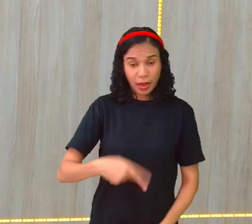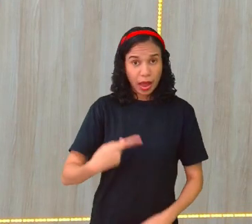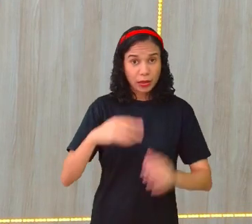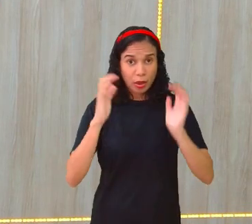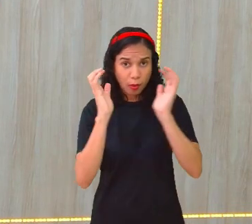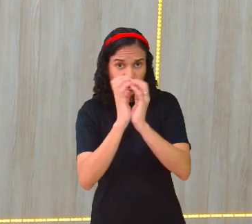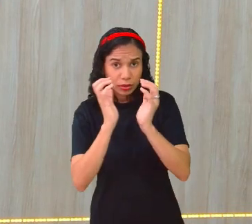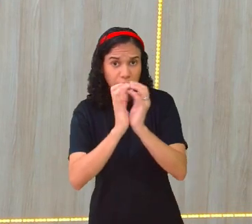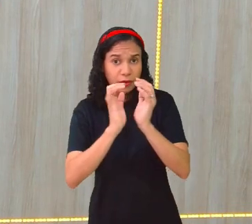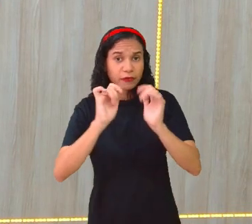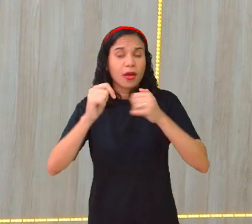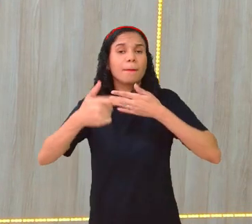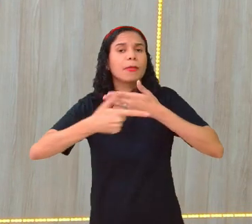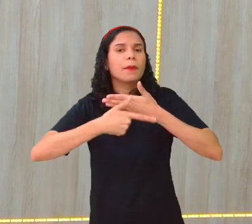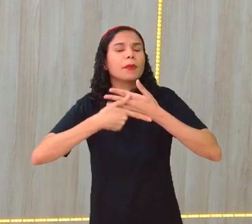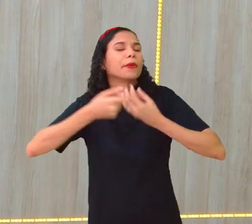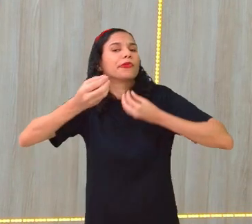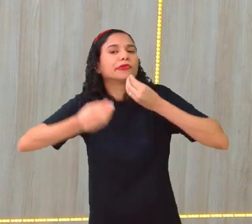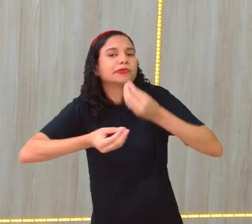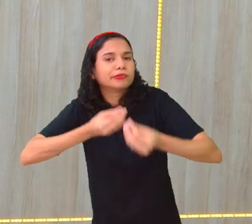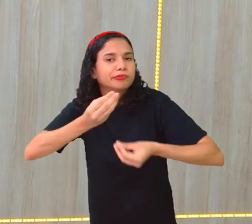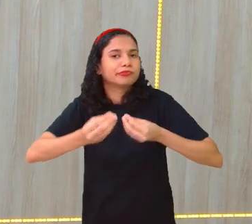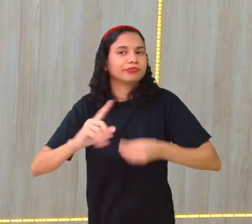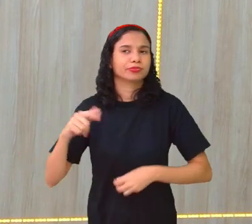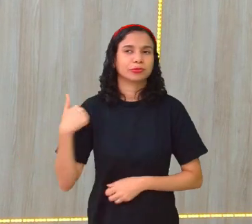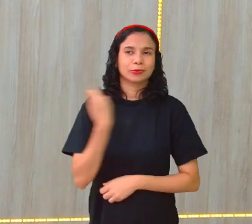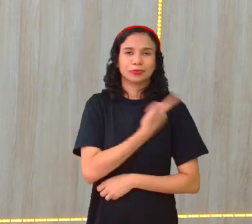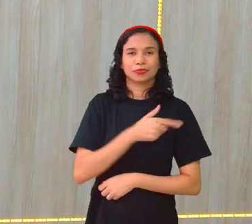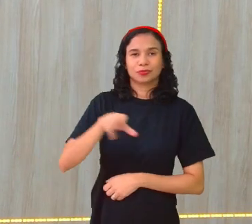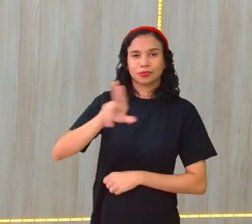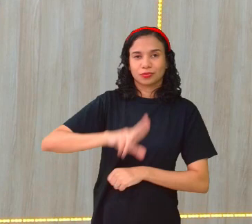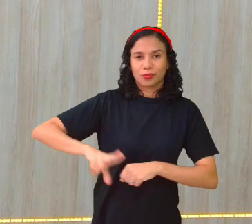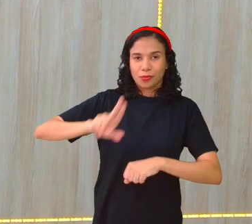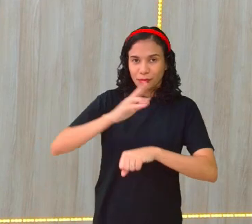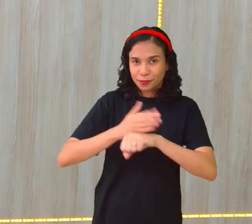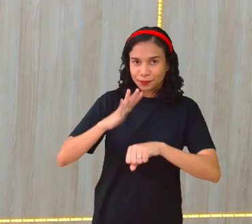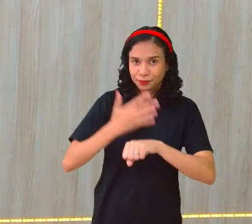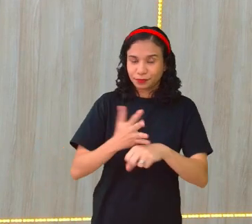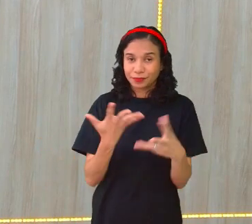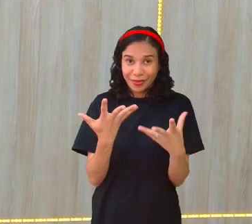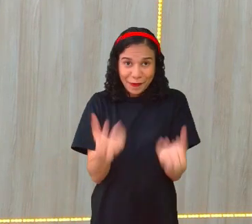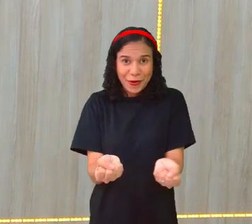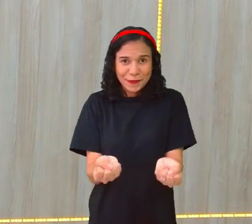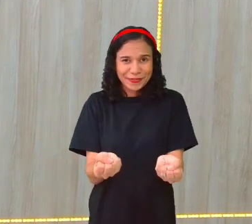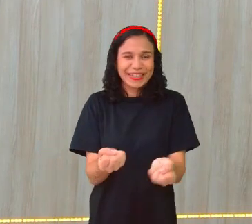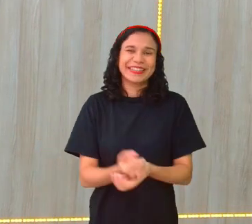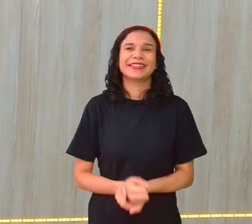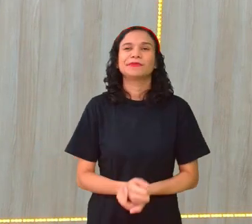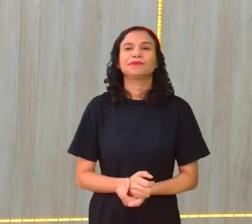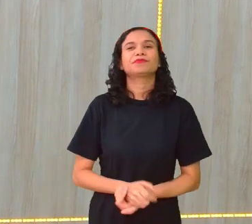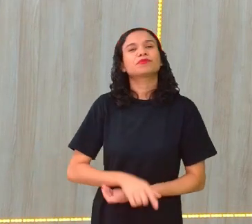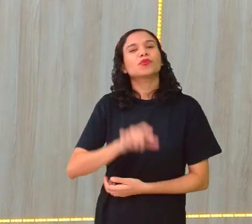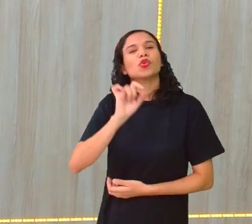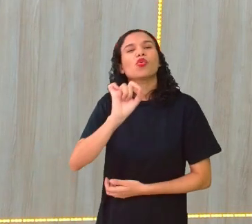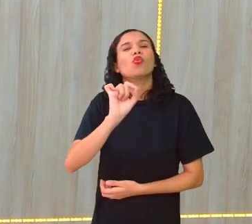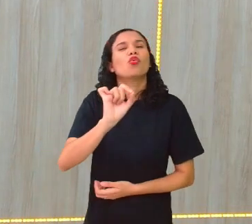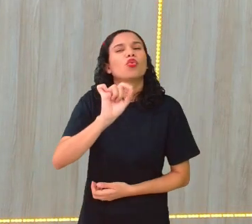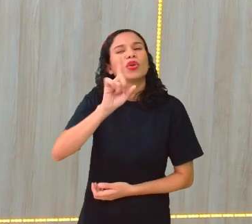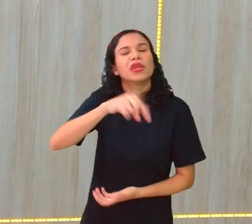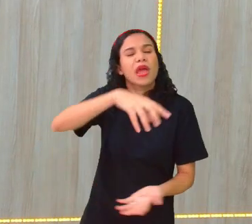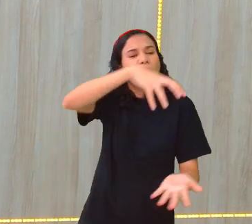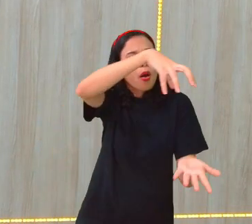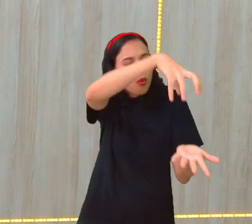fazendo por esses centros urbanos que nós utilizamos diariamente. Então, vamos lá, pessoal. O que é realmente